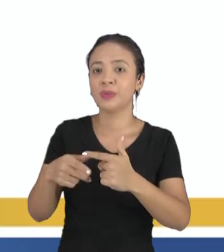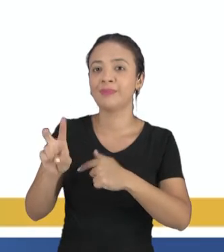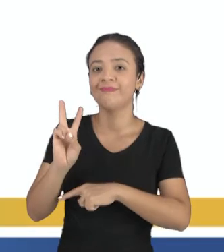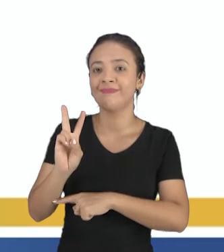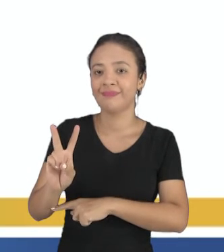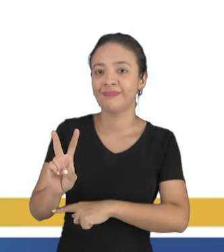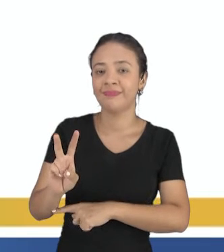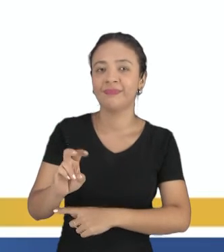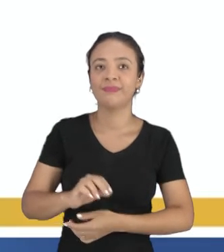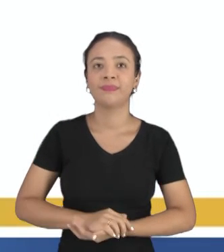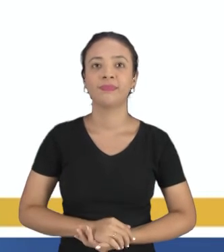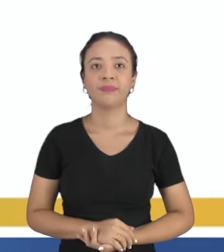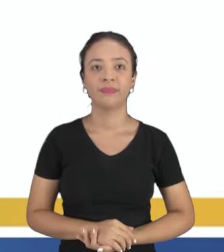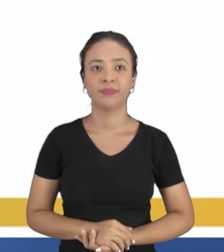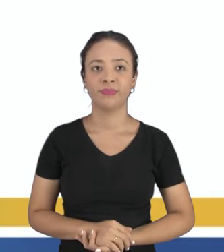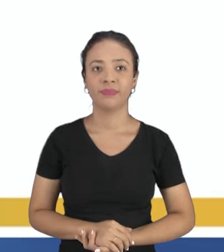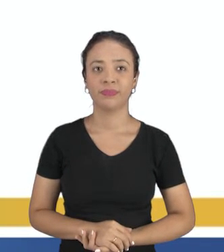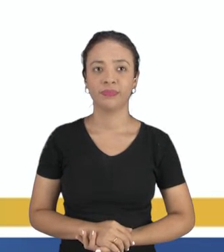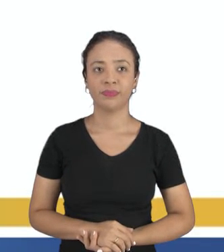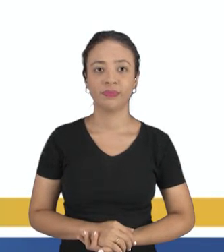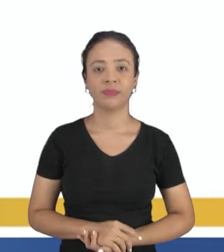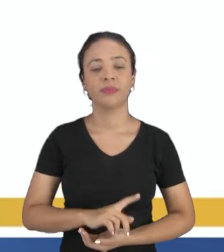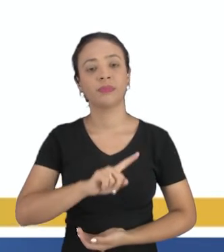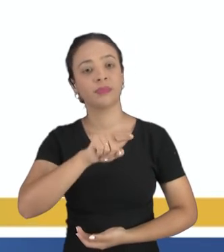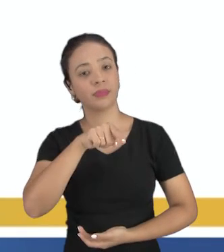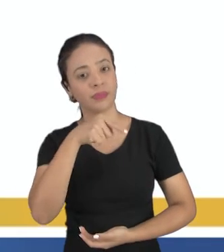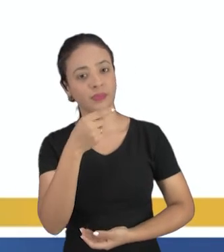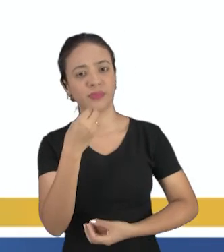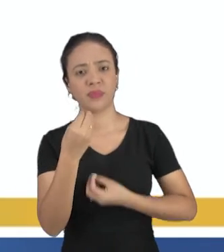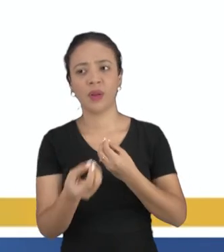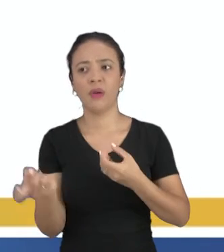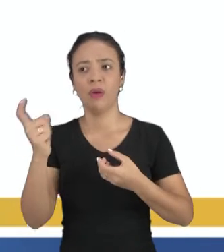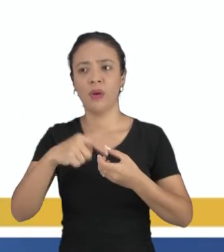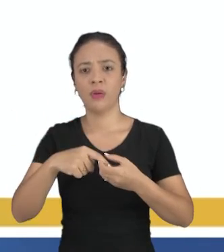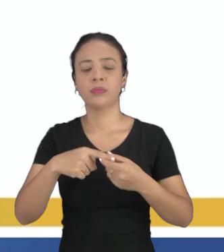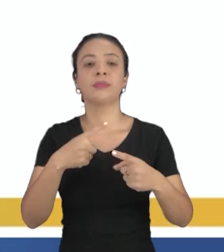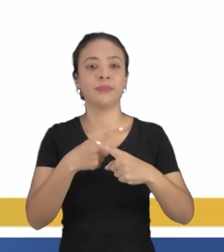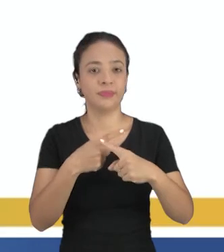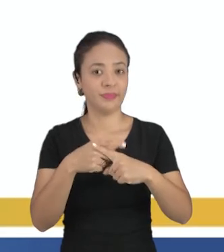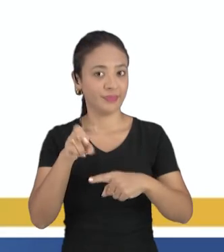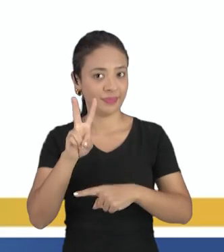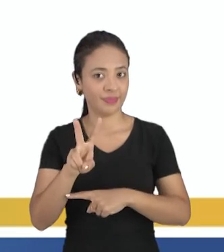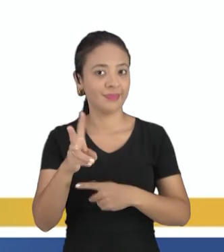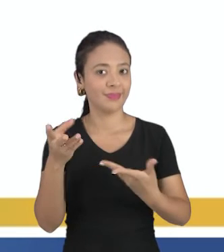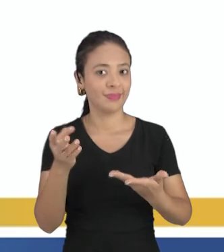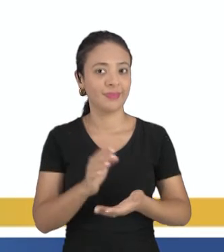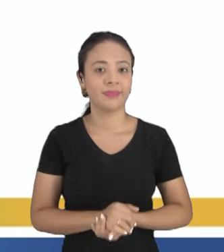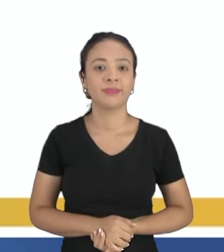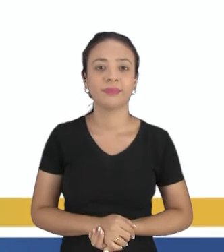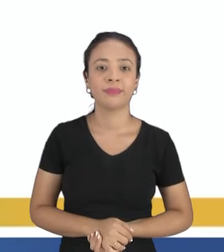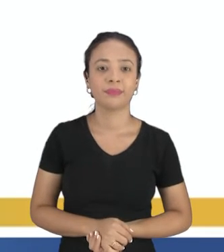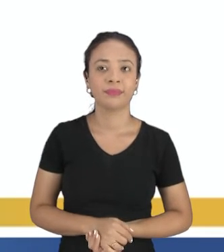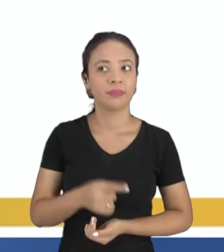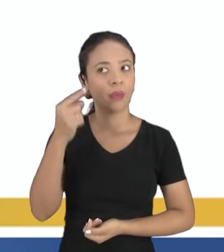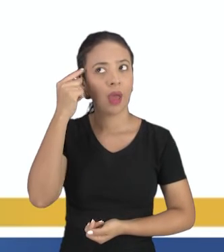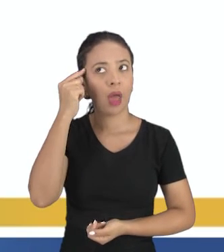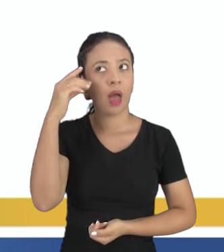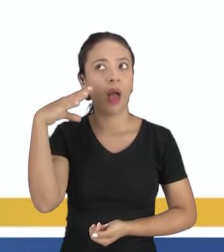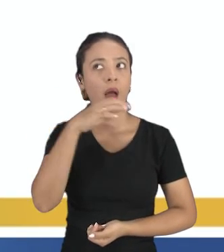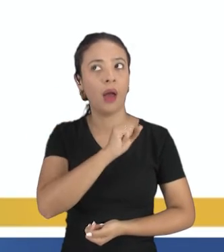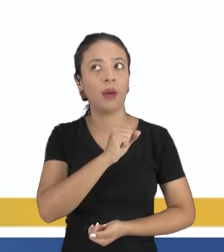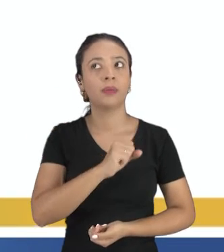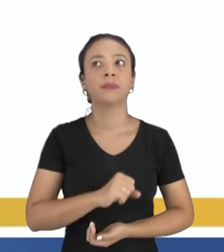por 2. Para voltar, você faz o quê? Multiplica por 2. Raciocínio, tudo